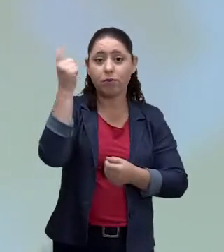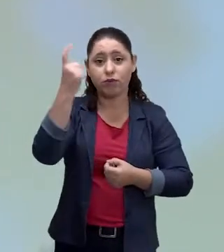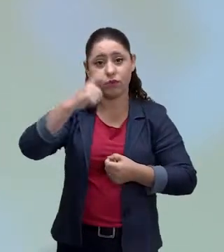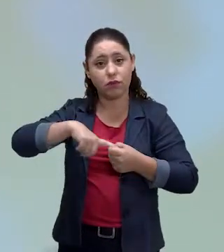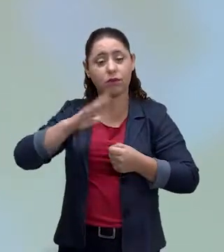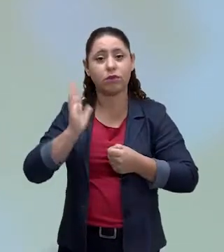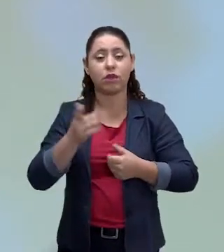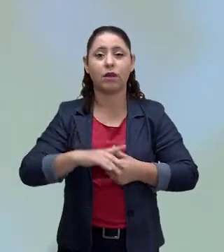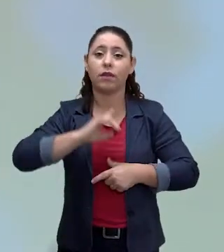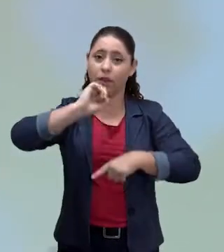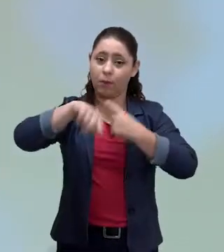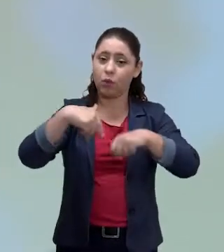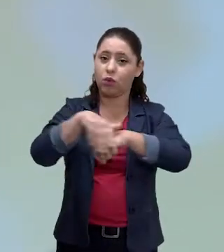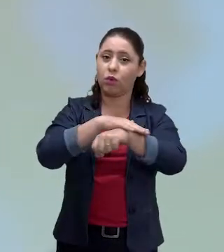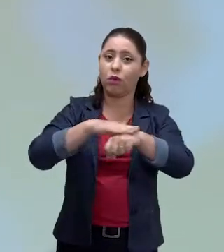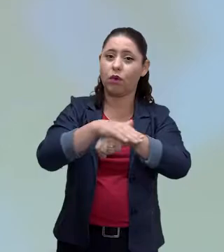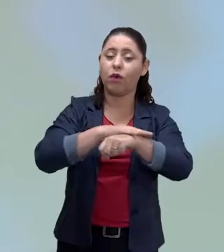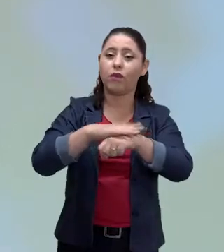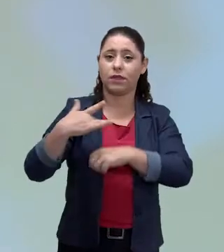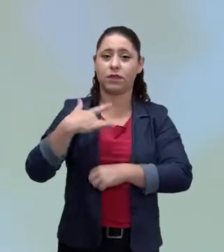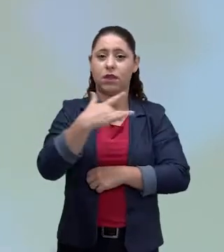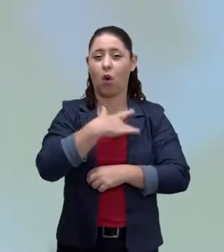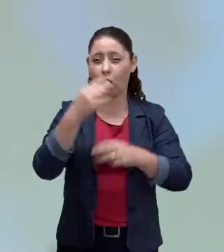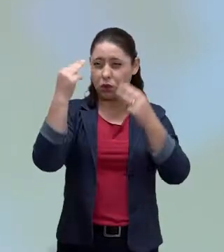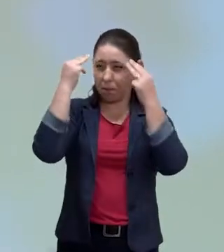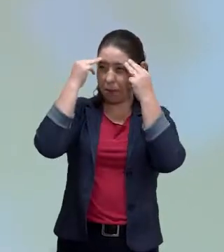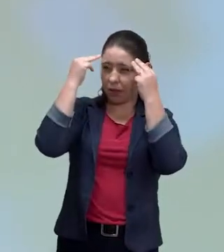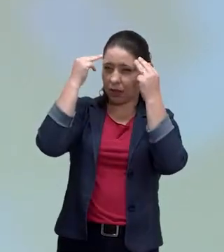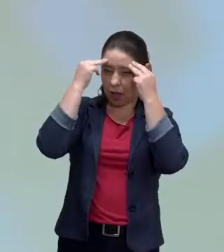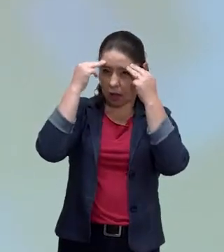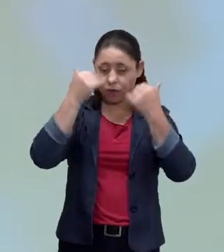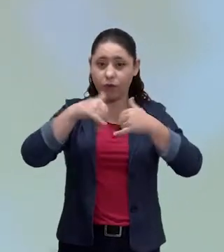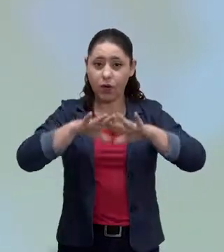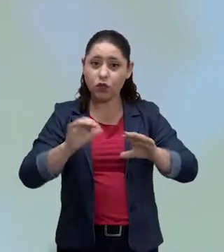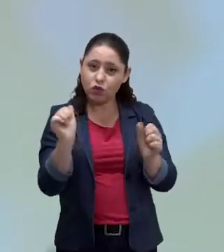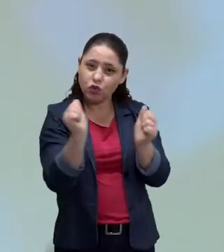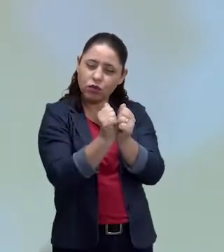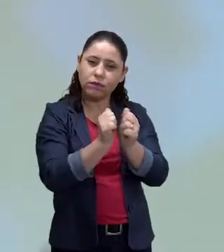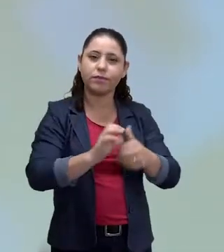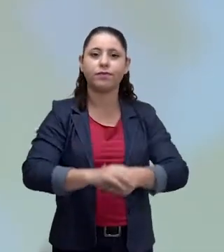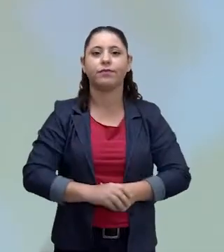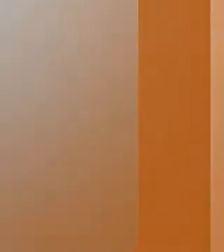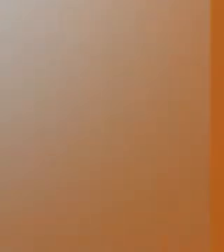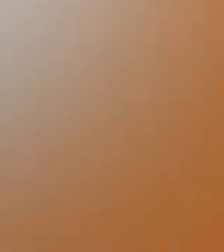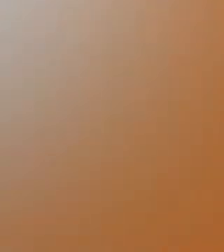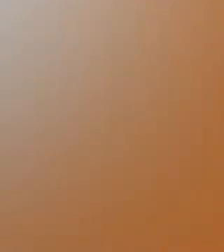intervalo e já voltamos. No próximo bloco a gente conversa sobre saúde mental. Fique conosco.